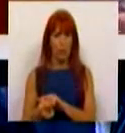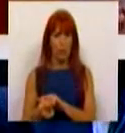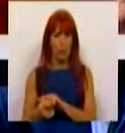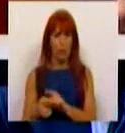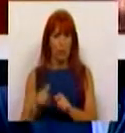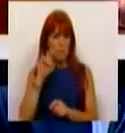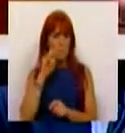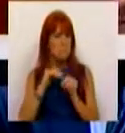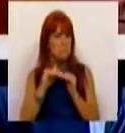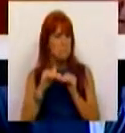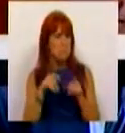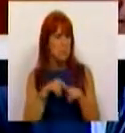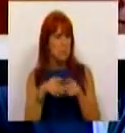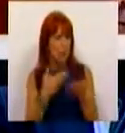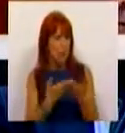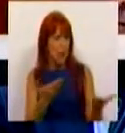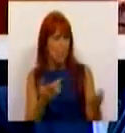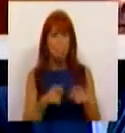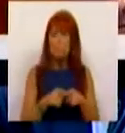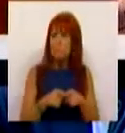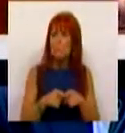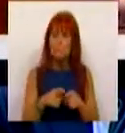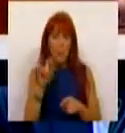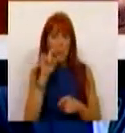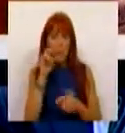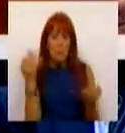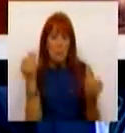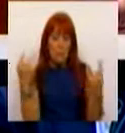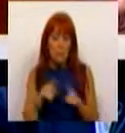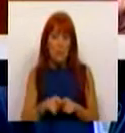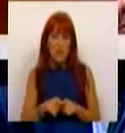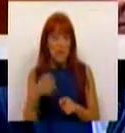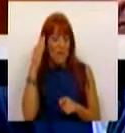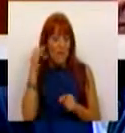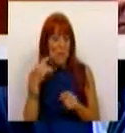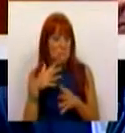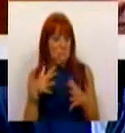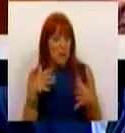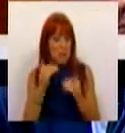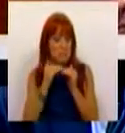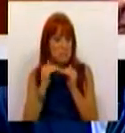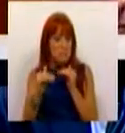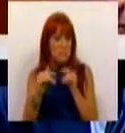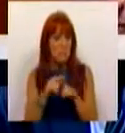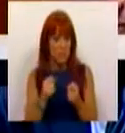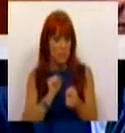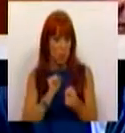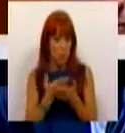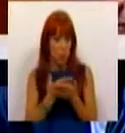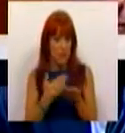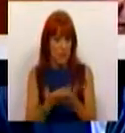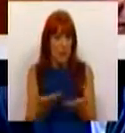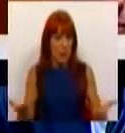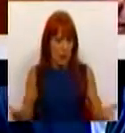ao assegurar estabilidade política, ao assegurar uma perspectiva de crescimento sustentado da nossa